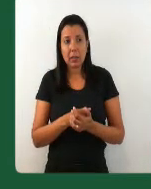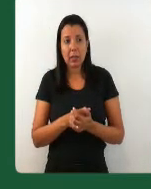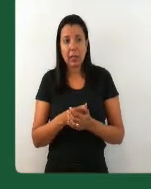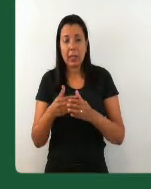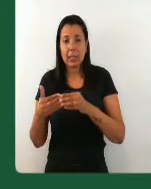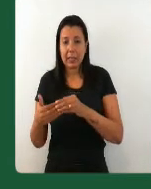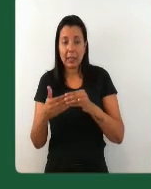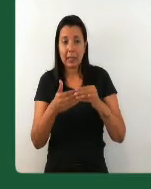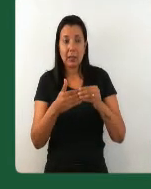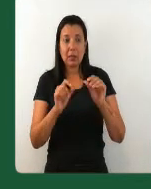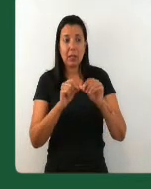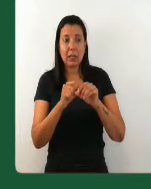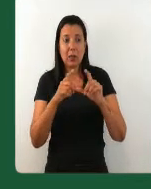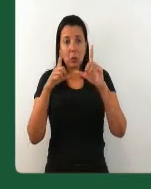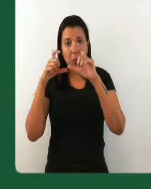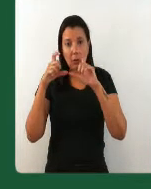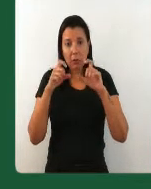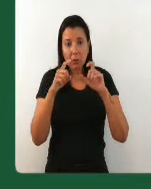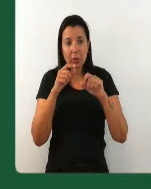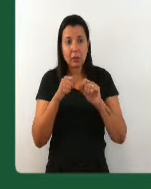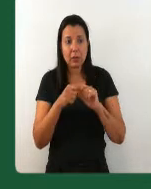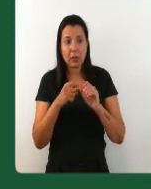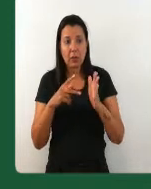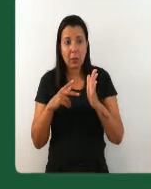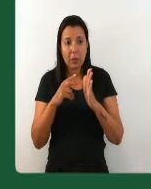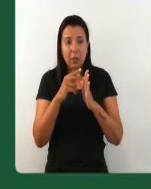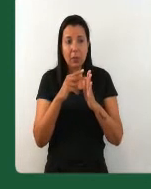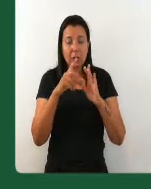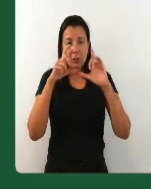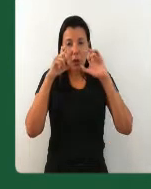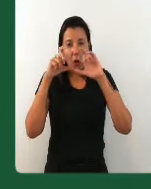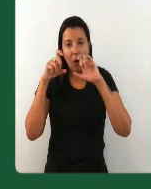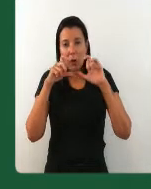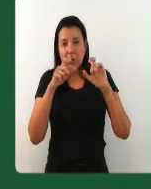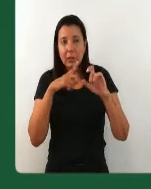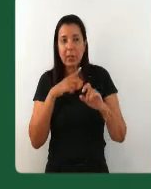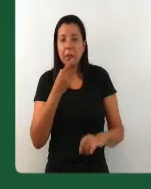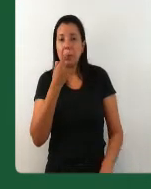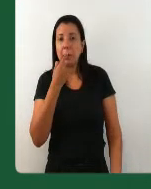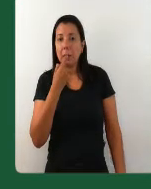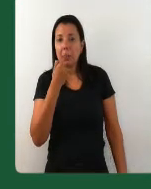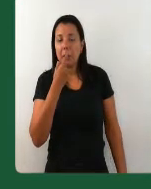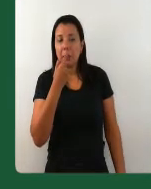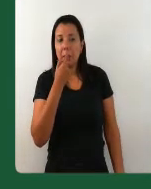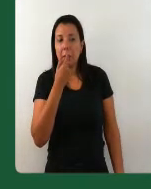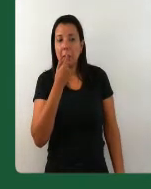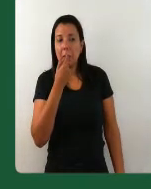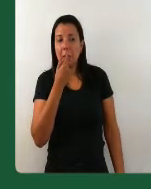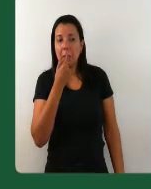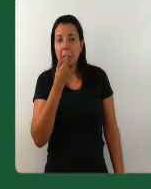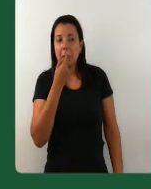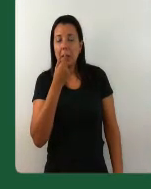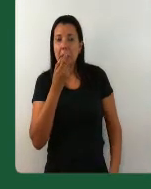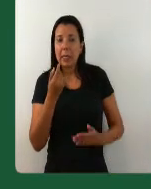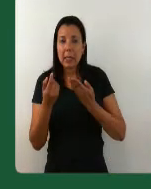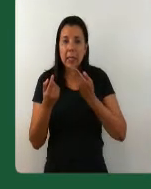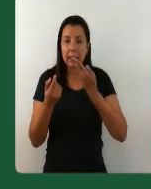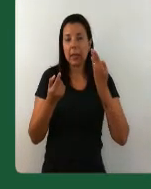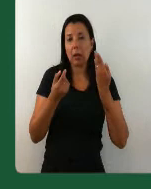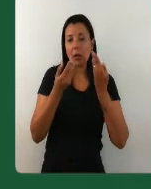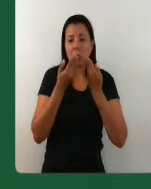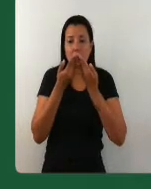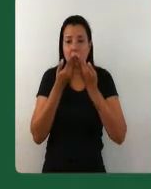carrega consigo uma foto do seu pré-operatório, tendo a fissura labiopalatina bilateral dos dois